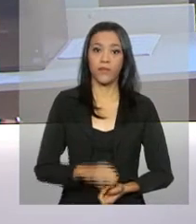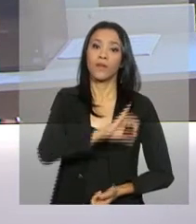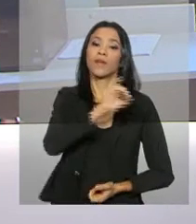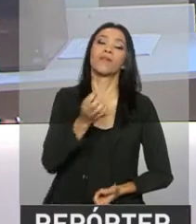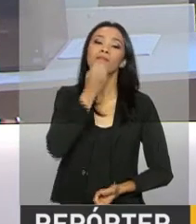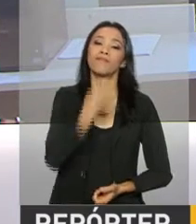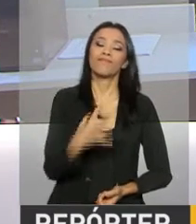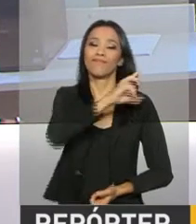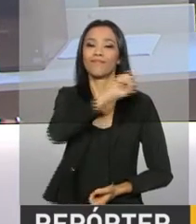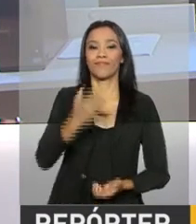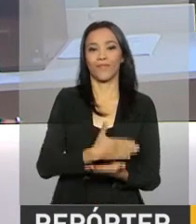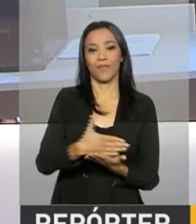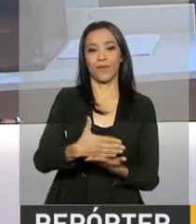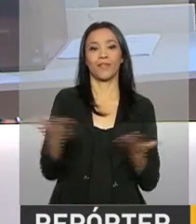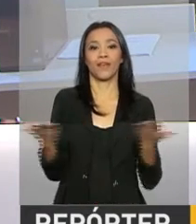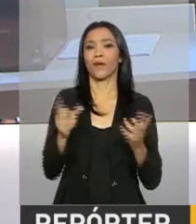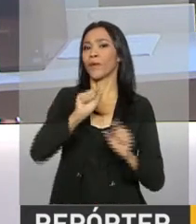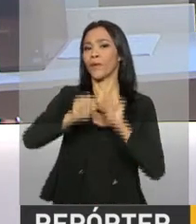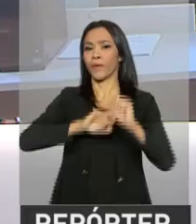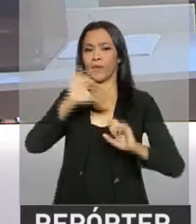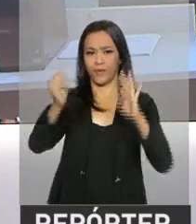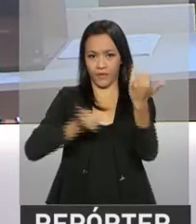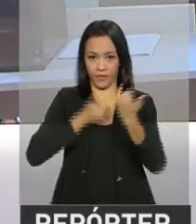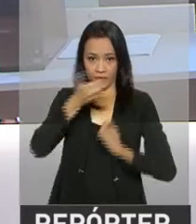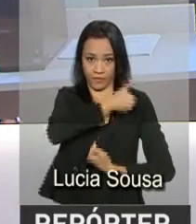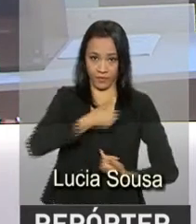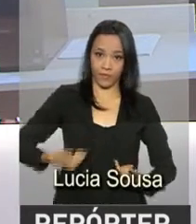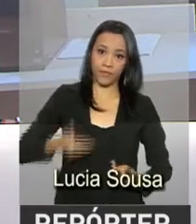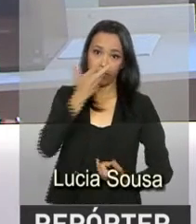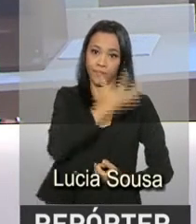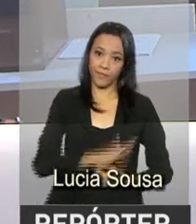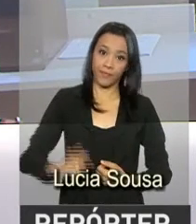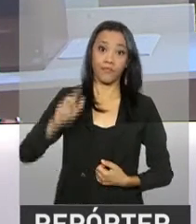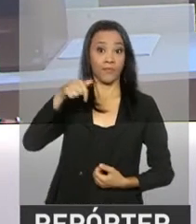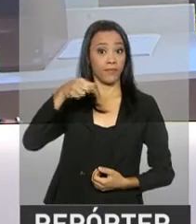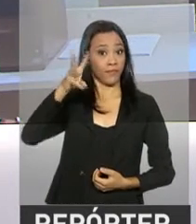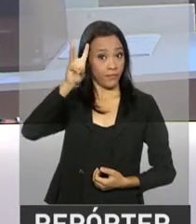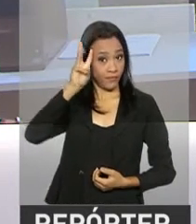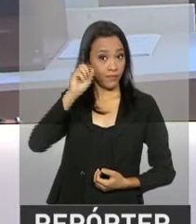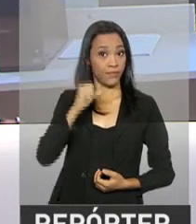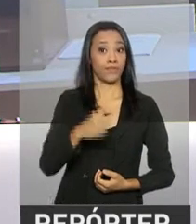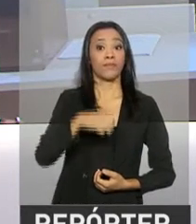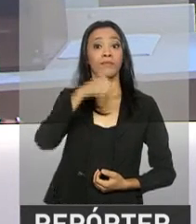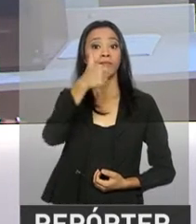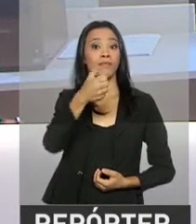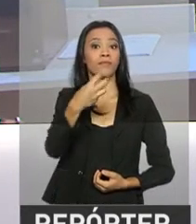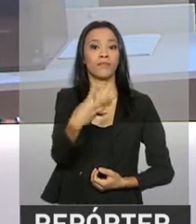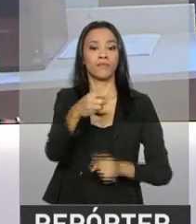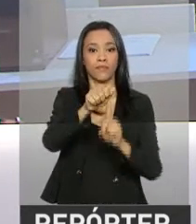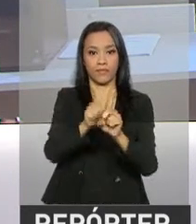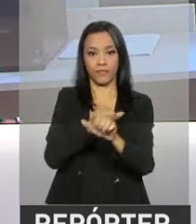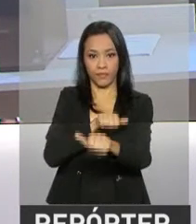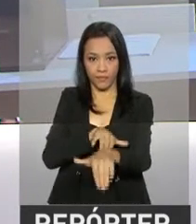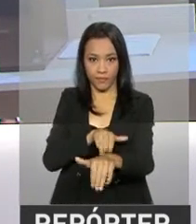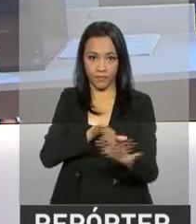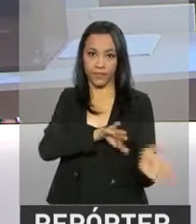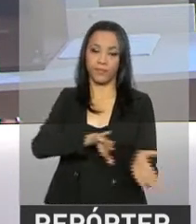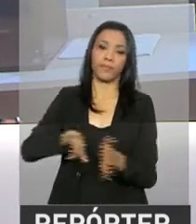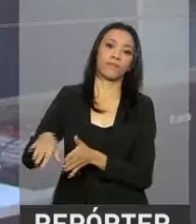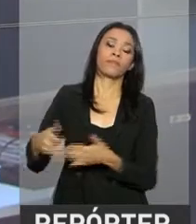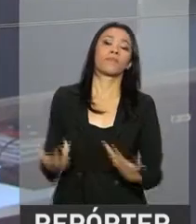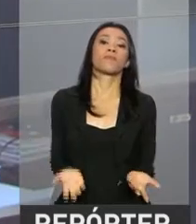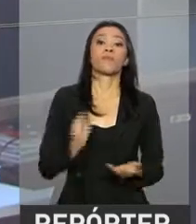Olá, bom dia. Começa agora o Repórter NBR e as notícias do governo federal desta terça-feira, 13 de